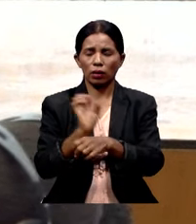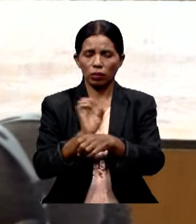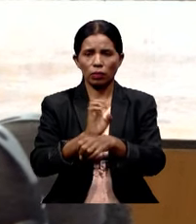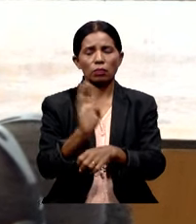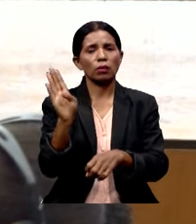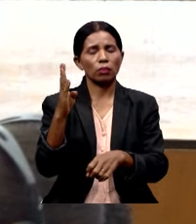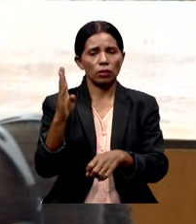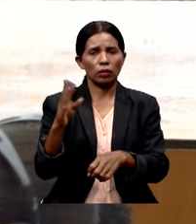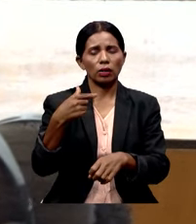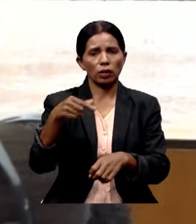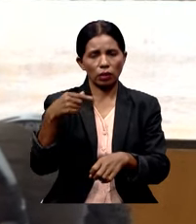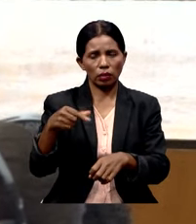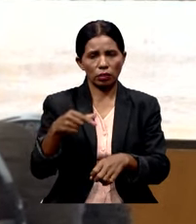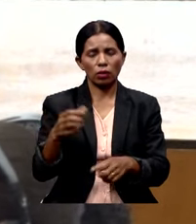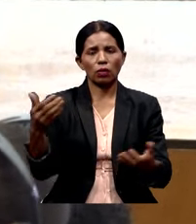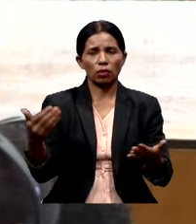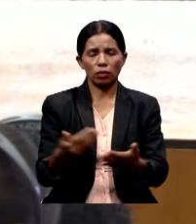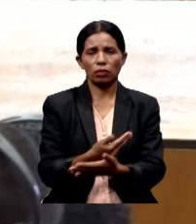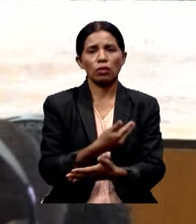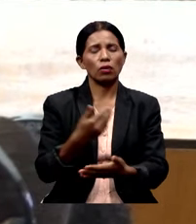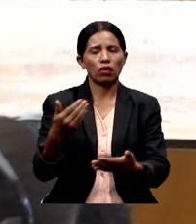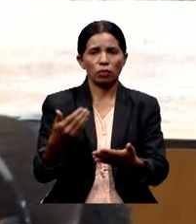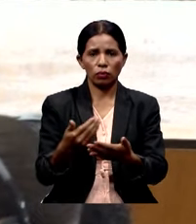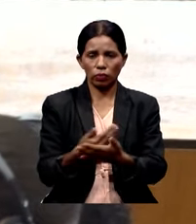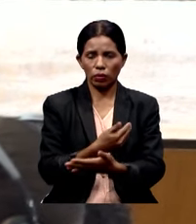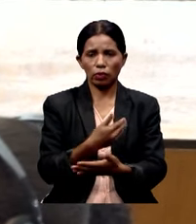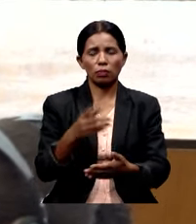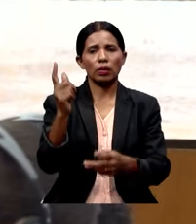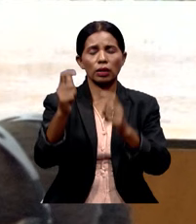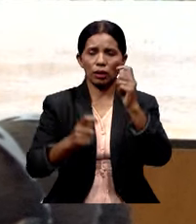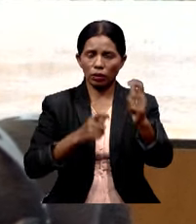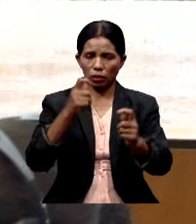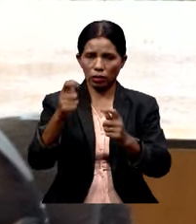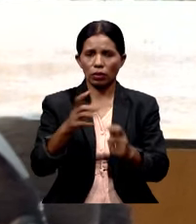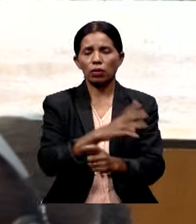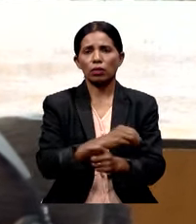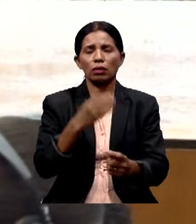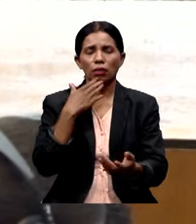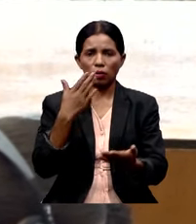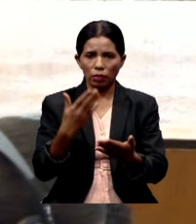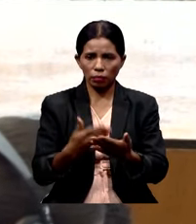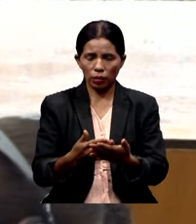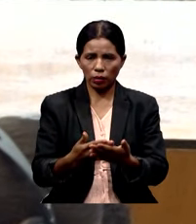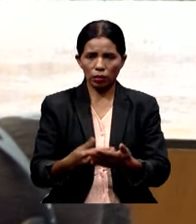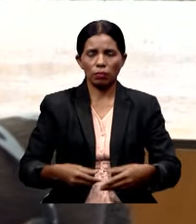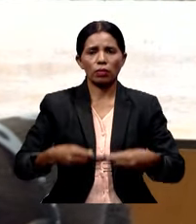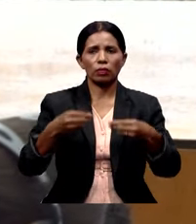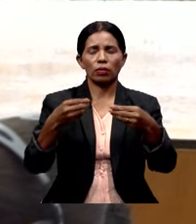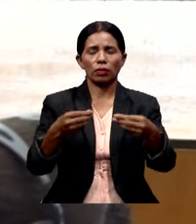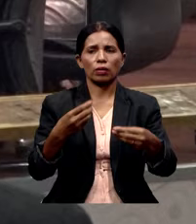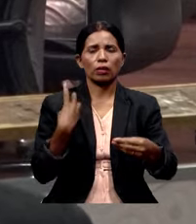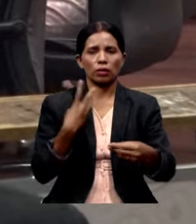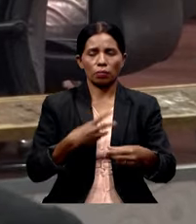no azul, ou inovação no bem, tecnologias mais recentes, bela proporciona que